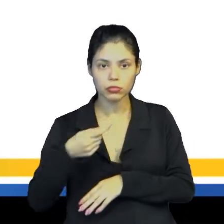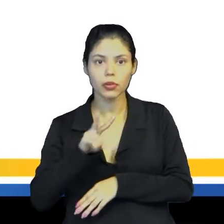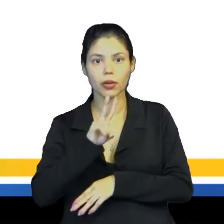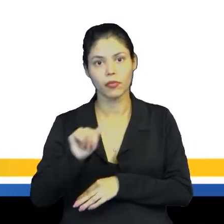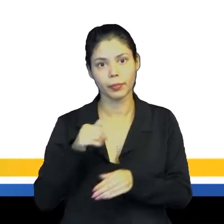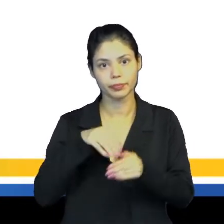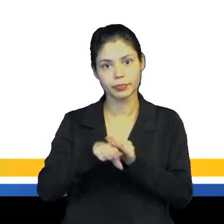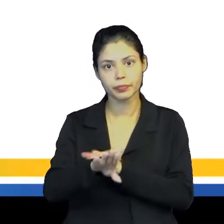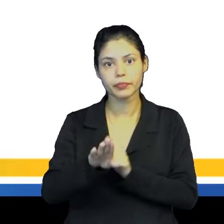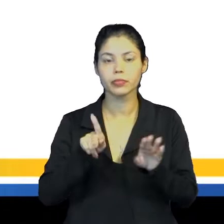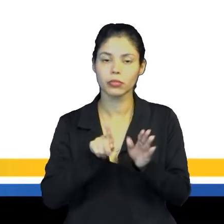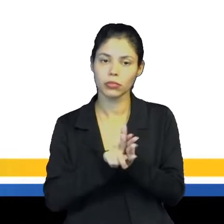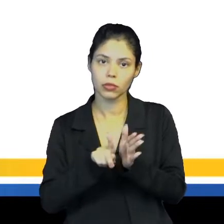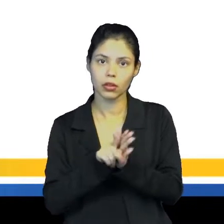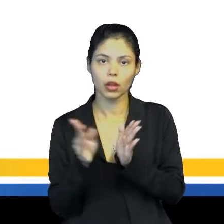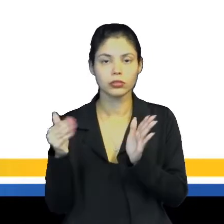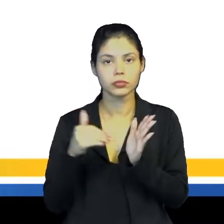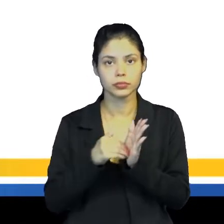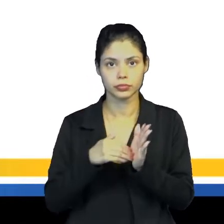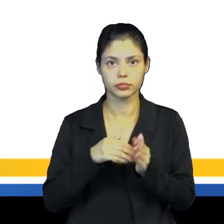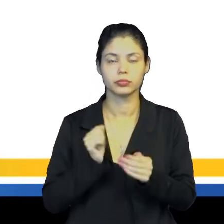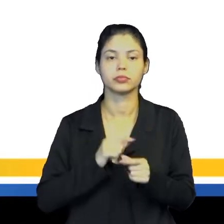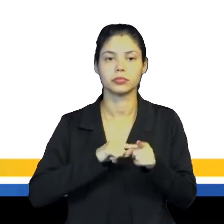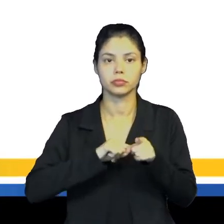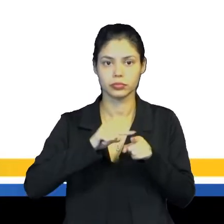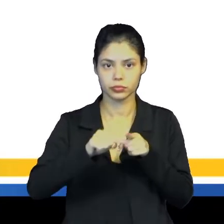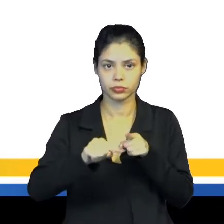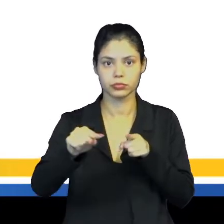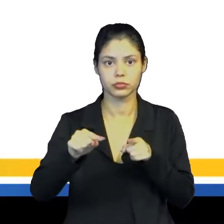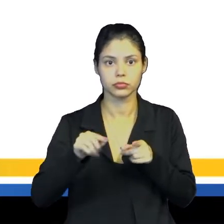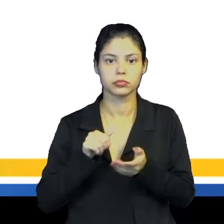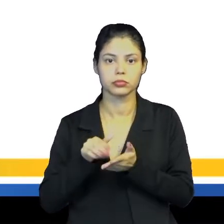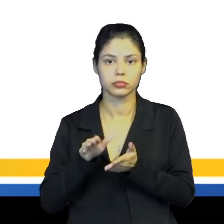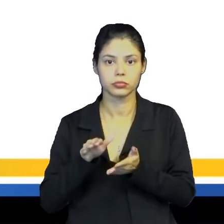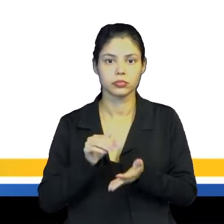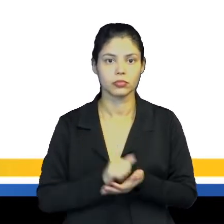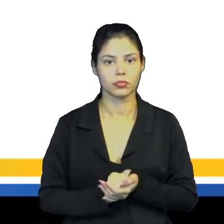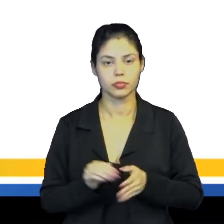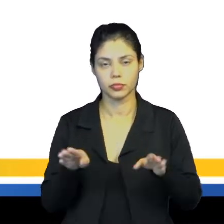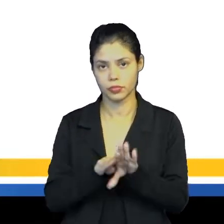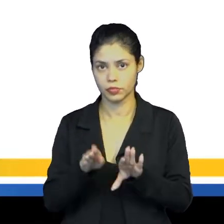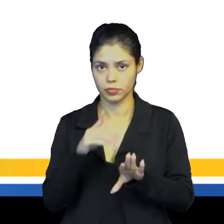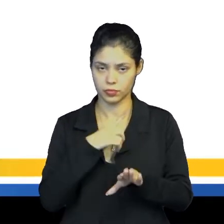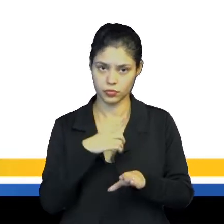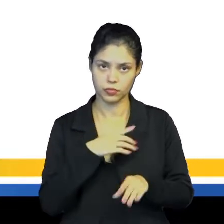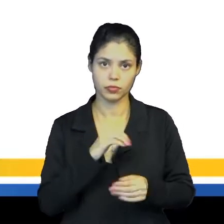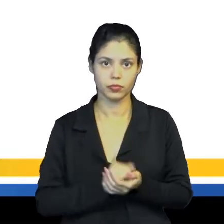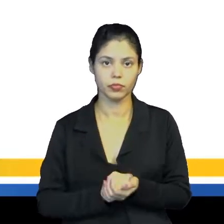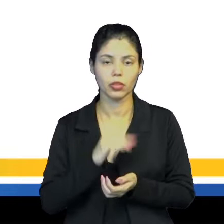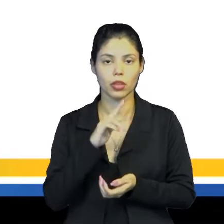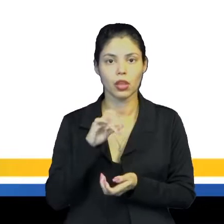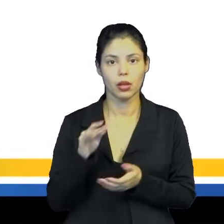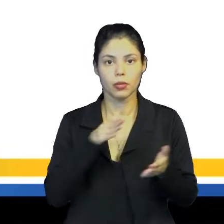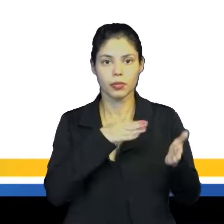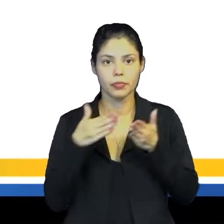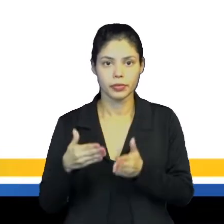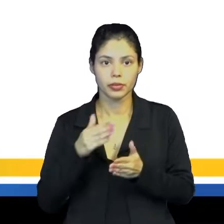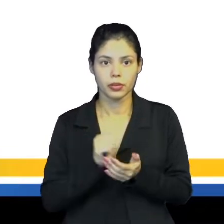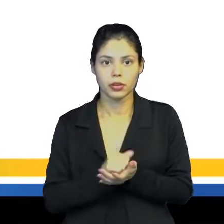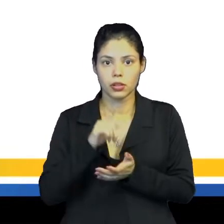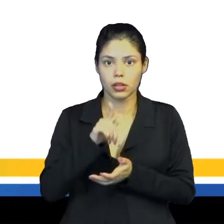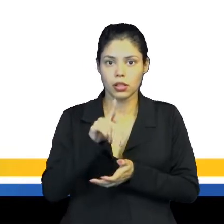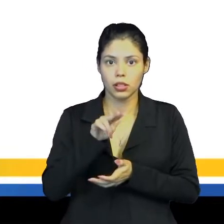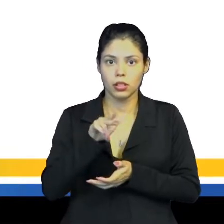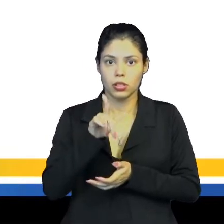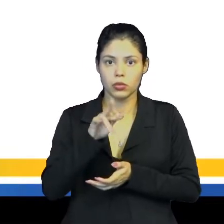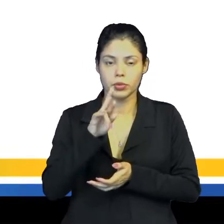ser transportado até ser levado aí pela uretra para poder ser eliminado. Temos aí também um órgão, né, que faz parte aí da